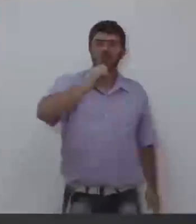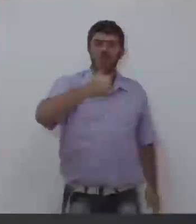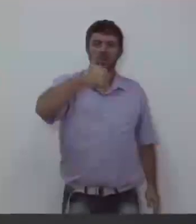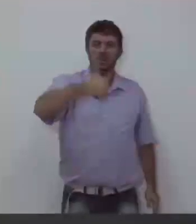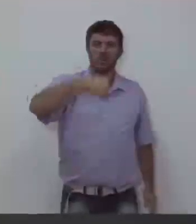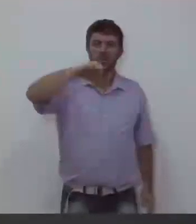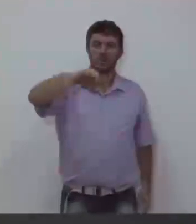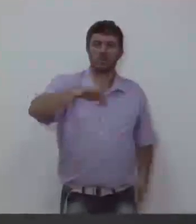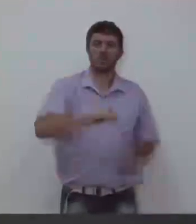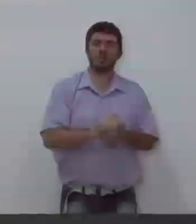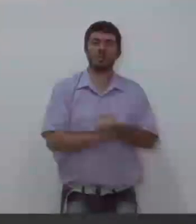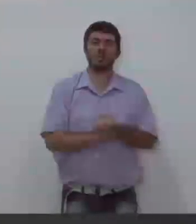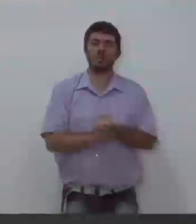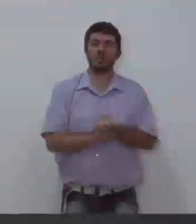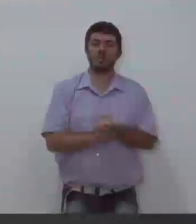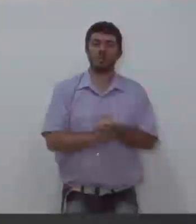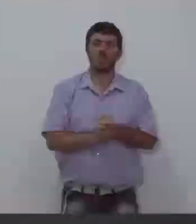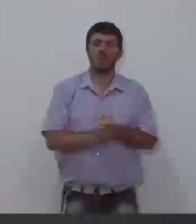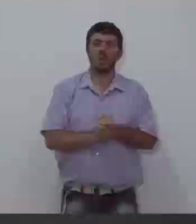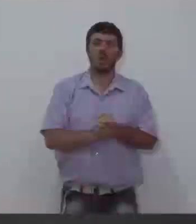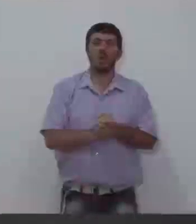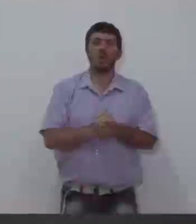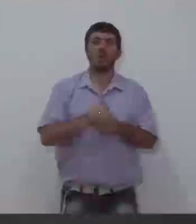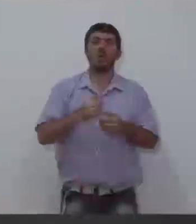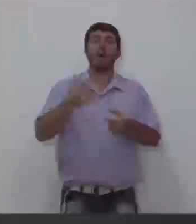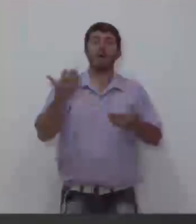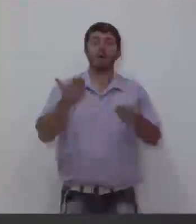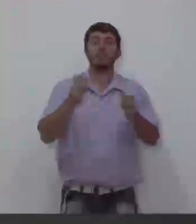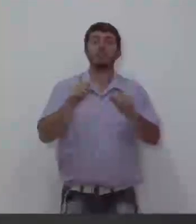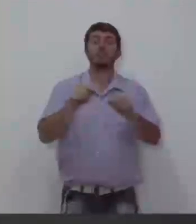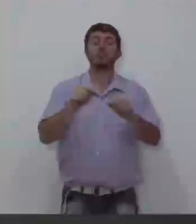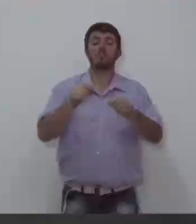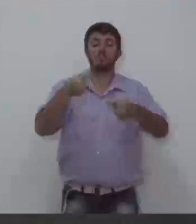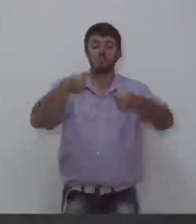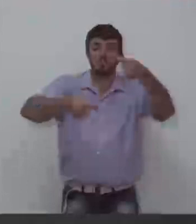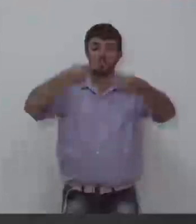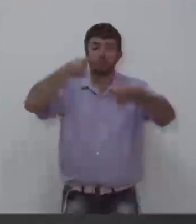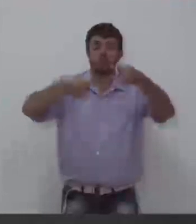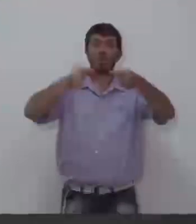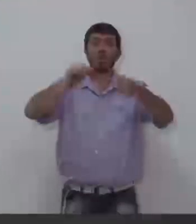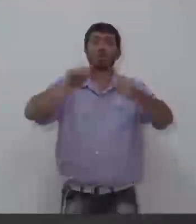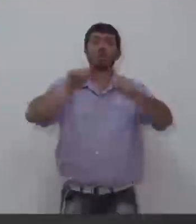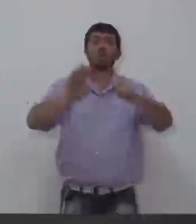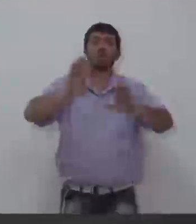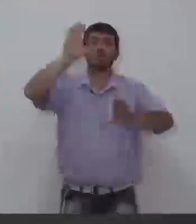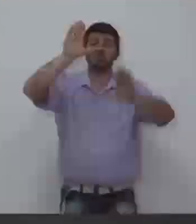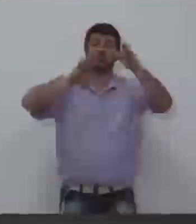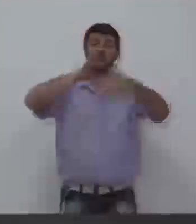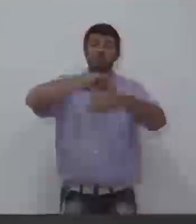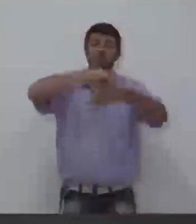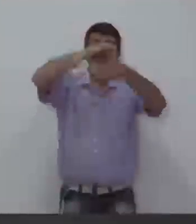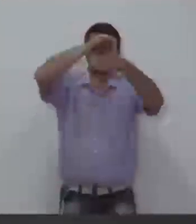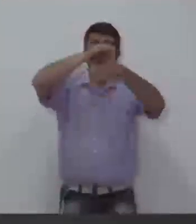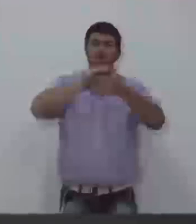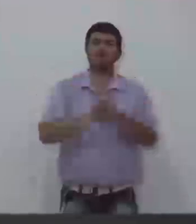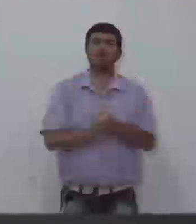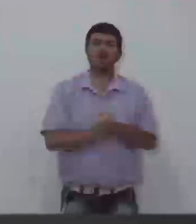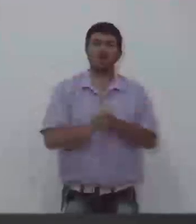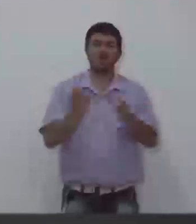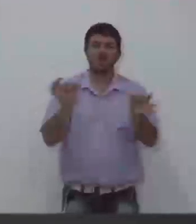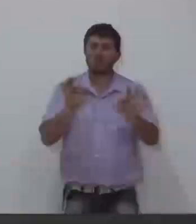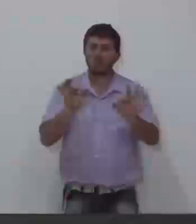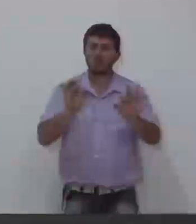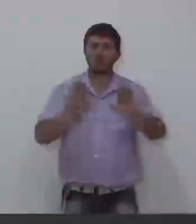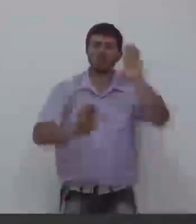Nenhum dos vereadores querendo discutir está aberto para lideranças encaminhar a votação. Não havendo nenhuma